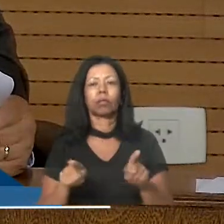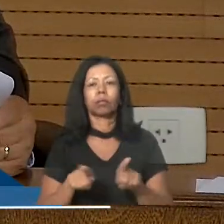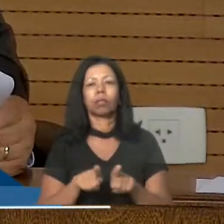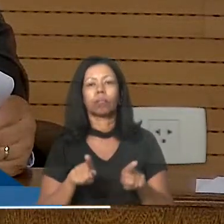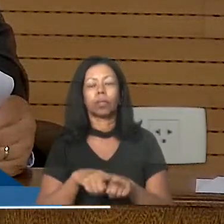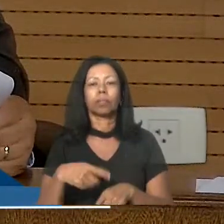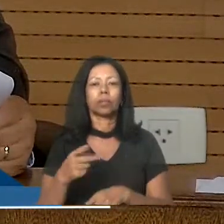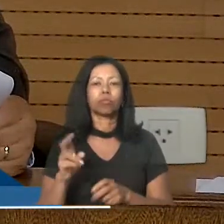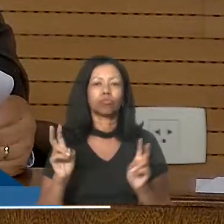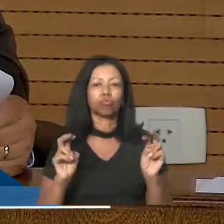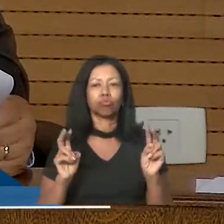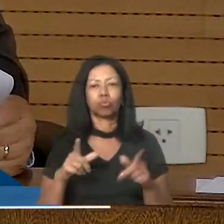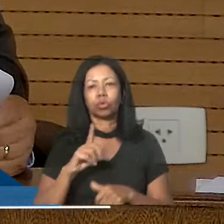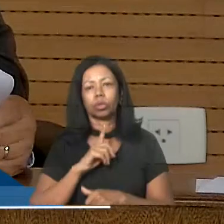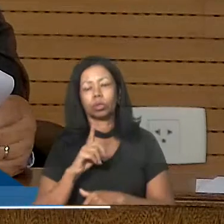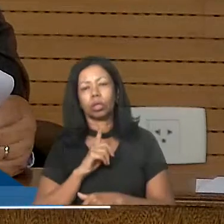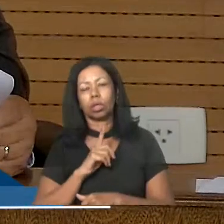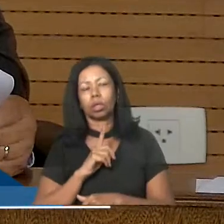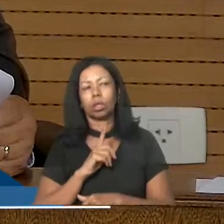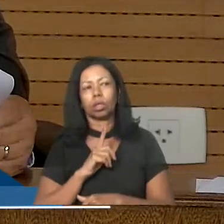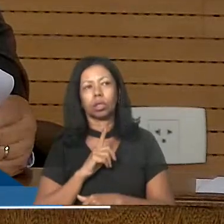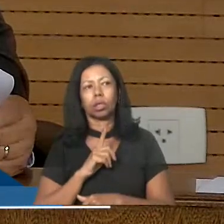seu teor qualquer dispositivo